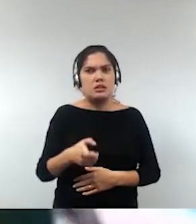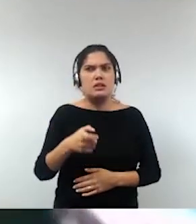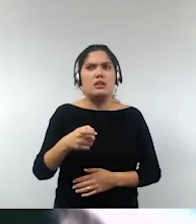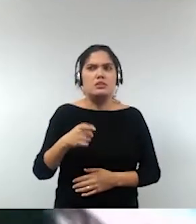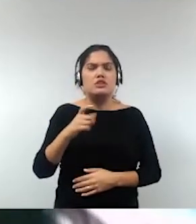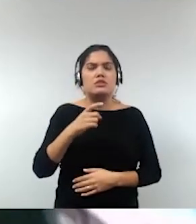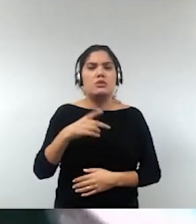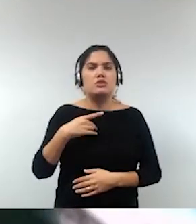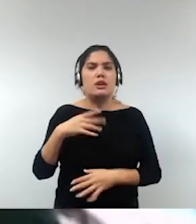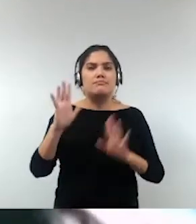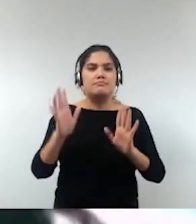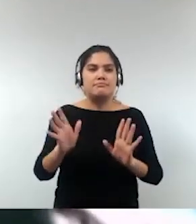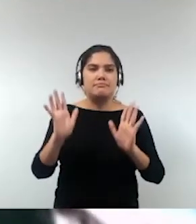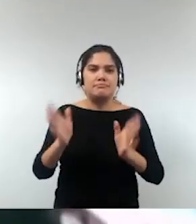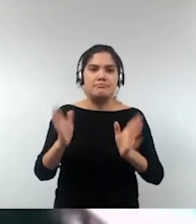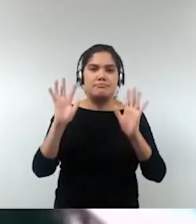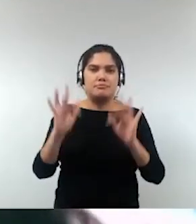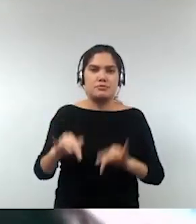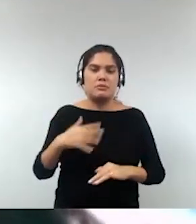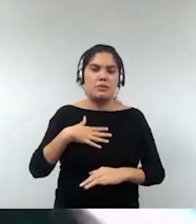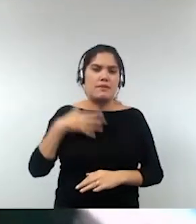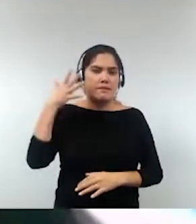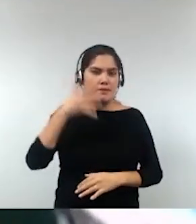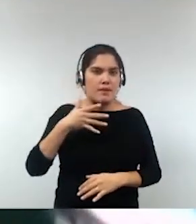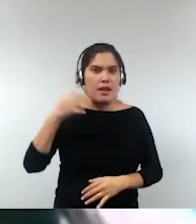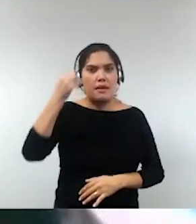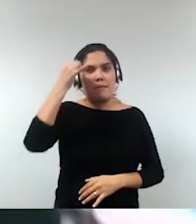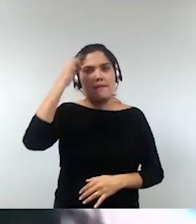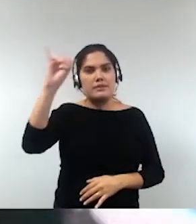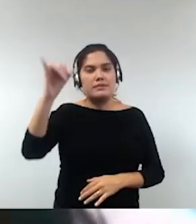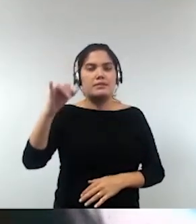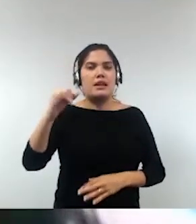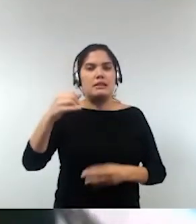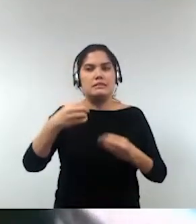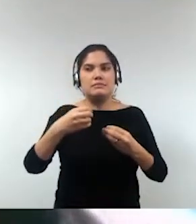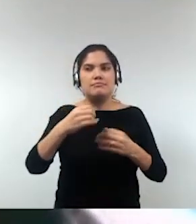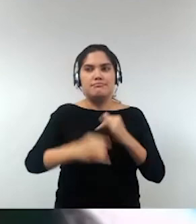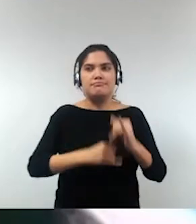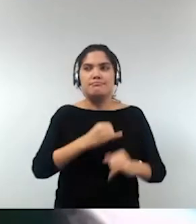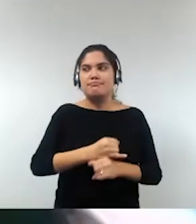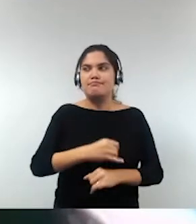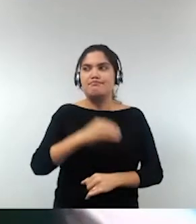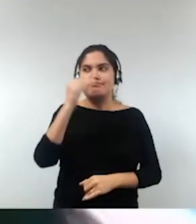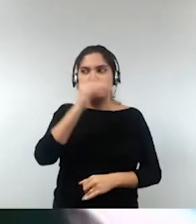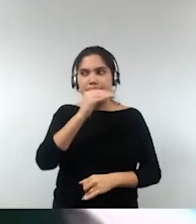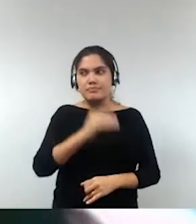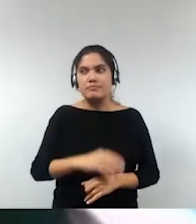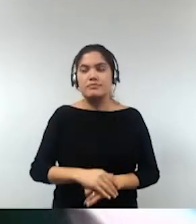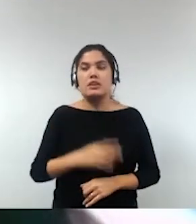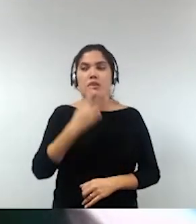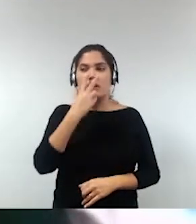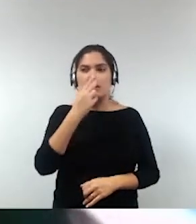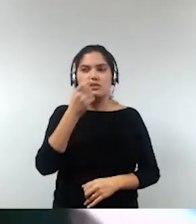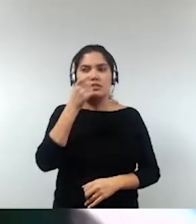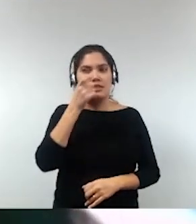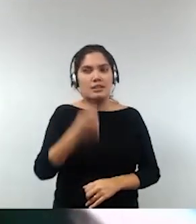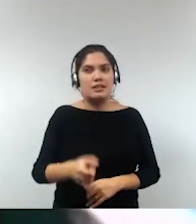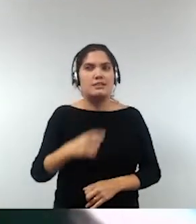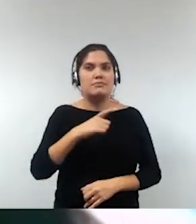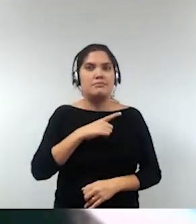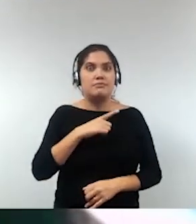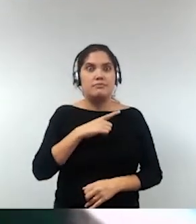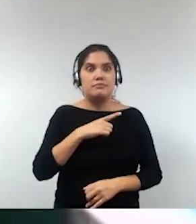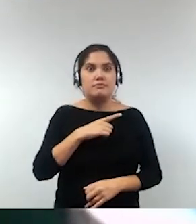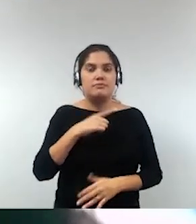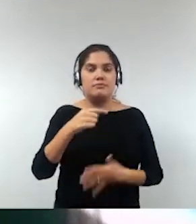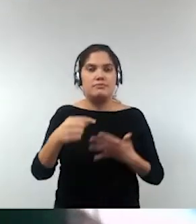já finalizando a minha fala, para não correr o risco de cair de novo, se eu for contar uma outra fofoca, eu achei interessante assim, a